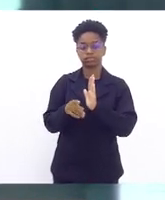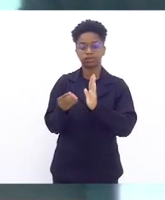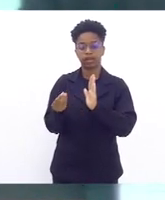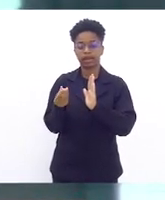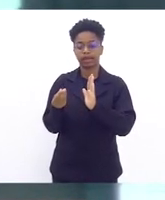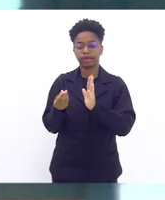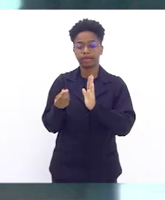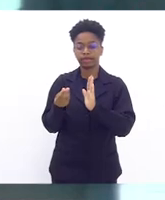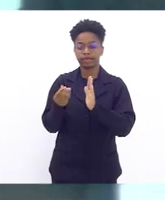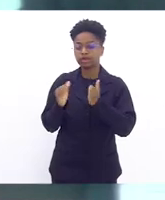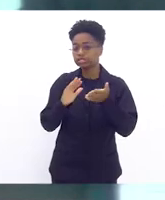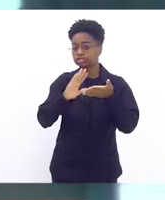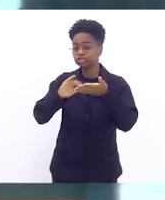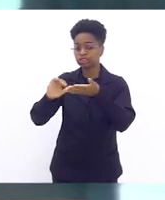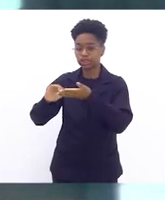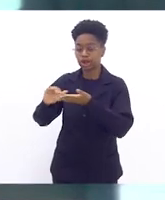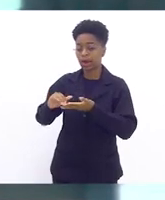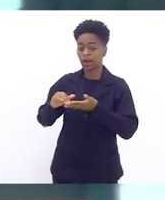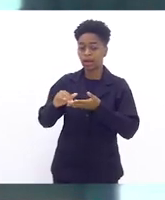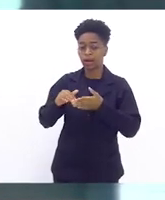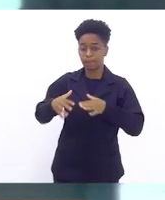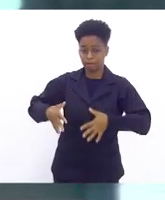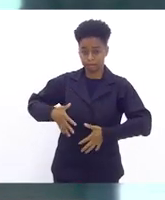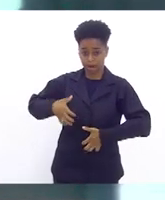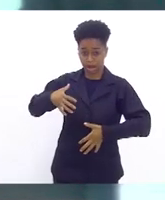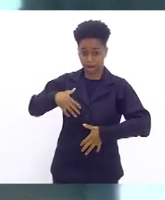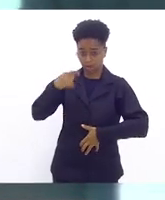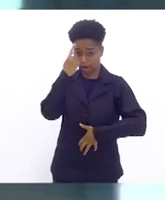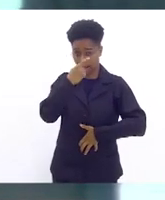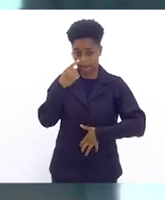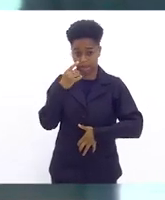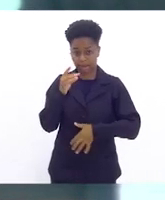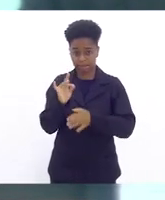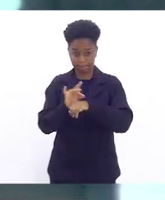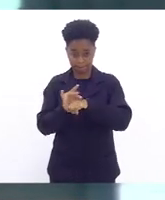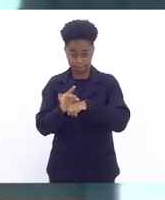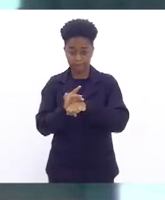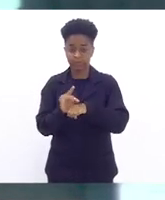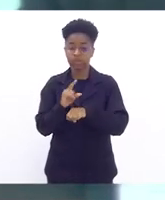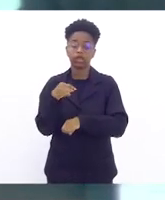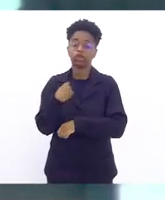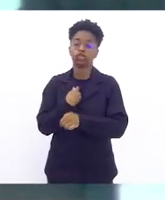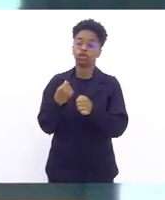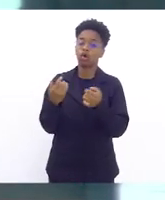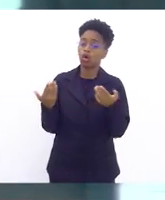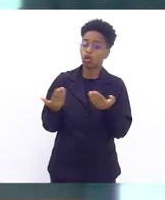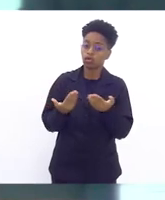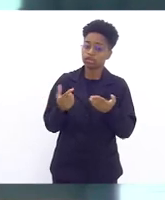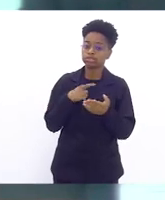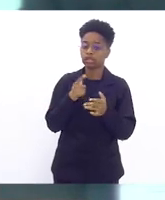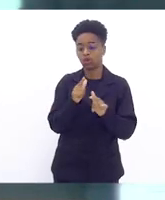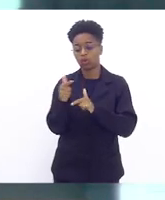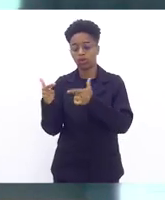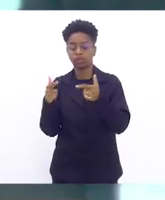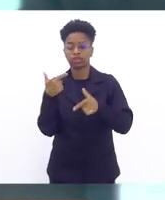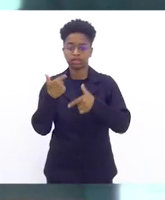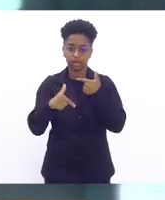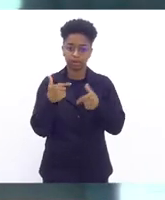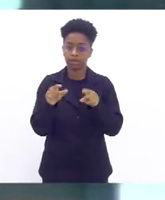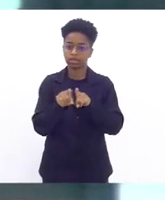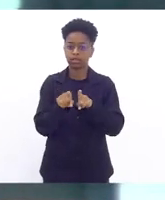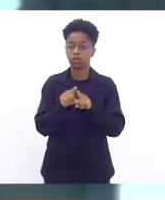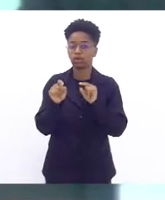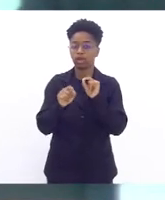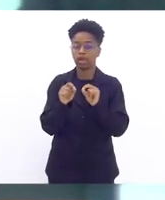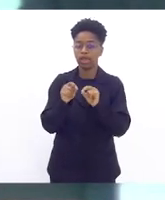retirada do mico-leão da cara preta então assim a gente tá com hoje tem outros todos trabalhos que a gente fez que a invasão de